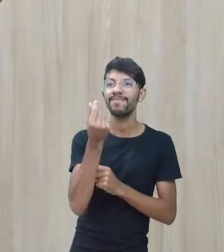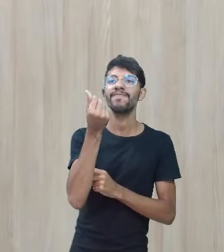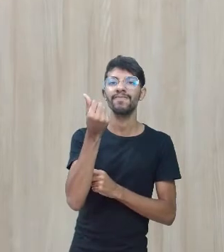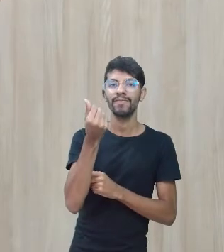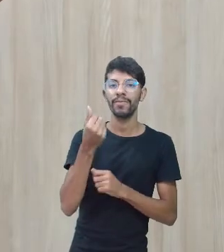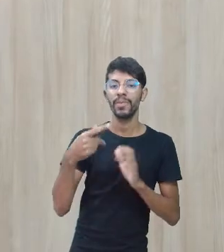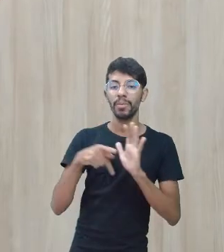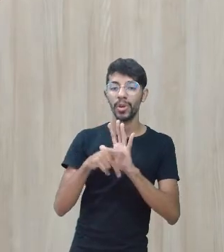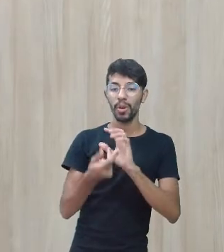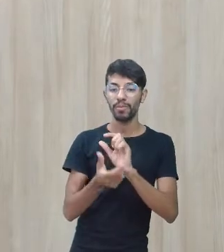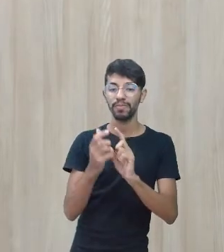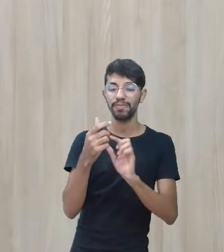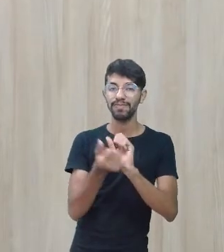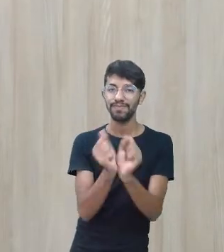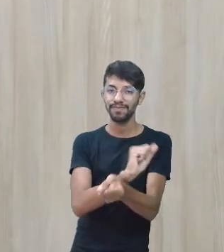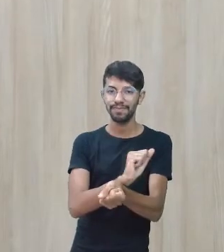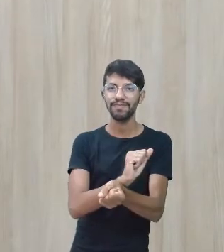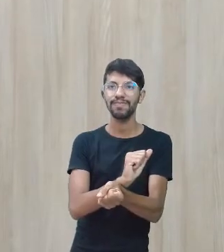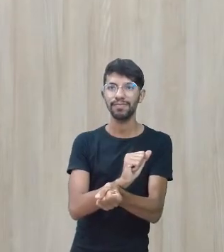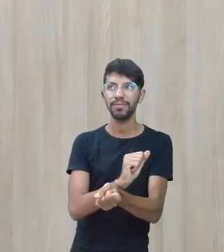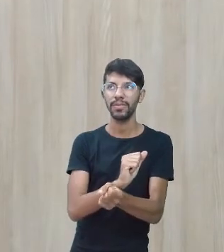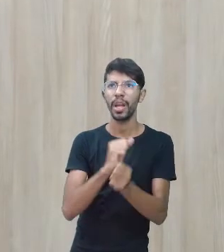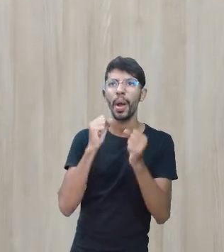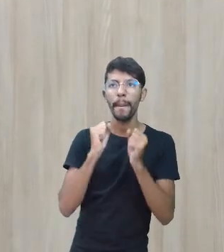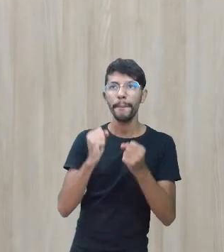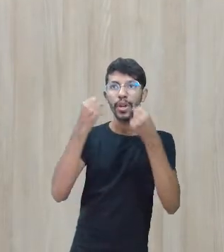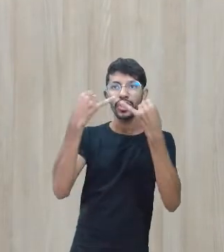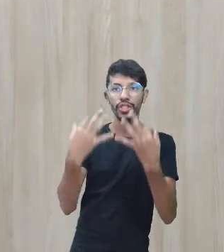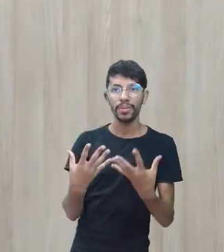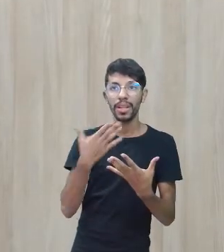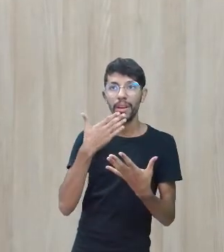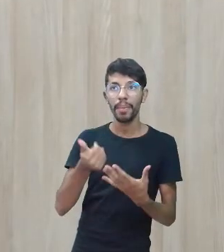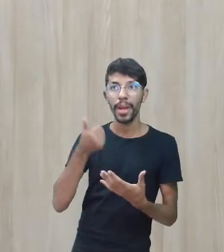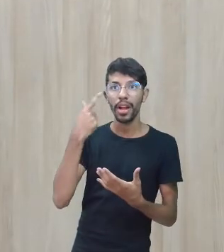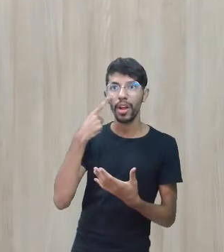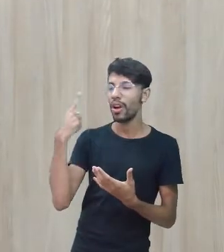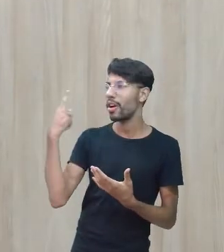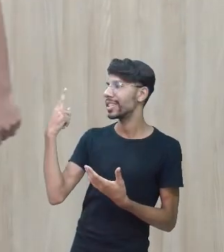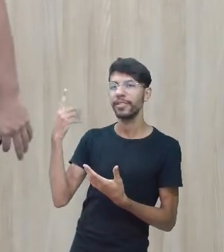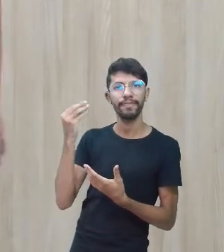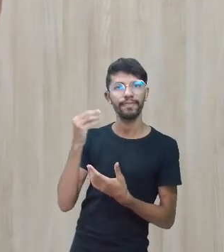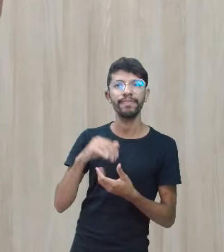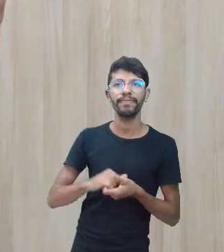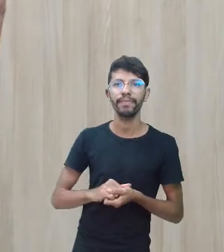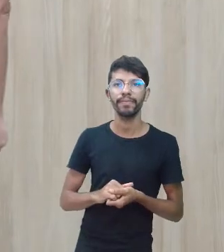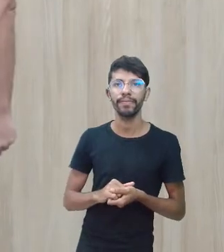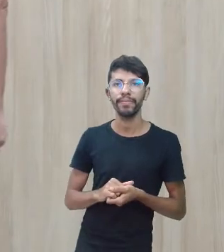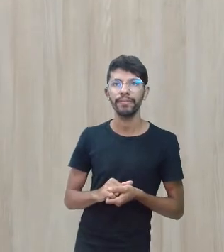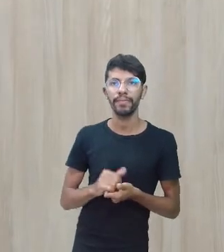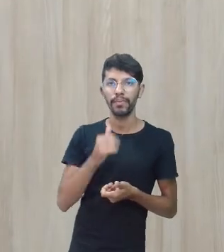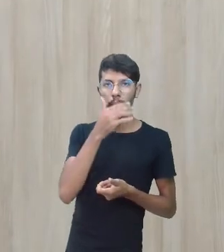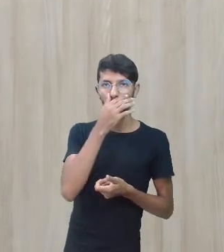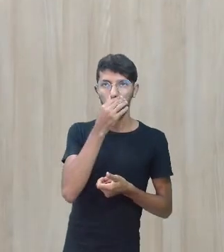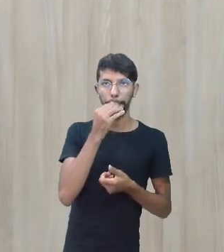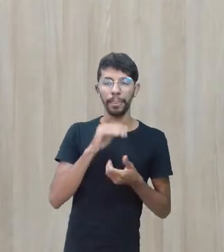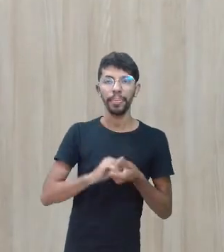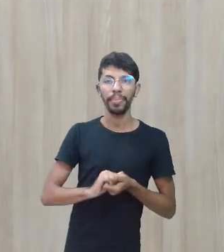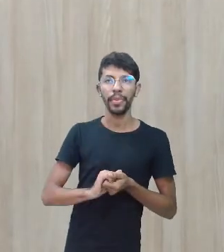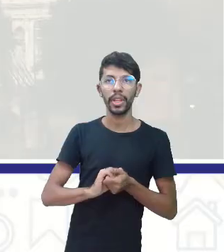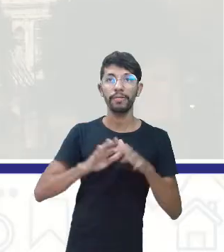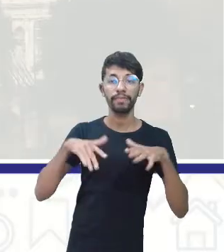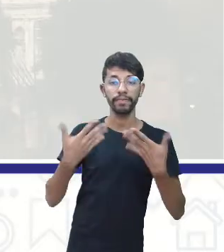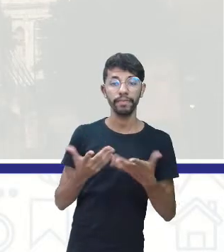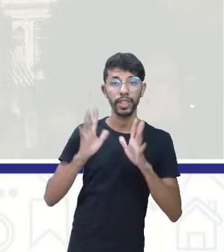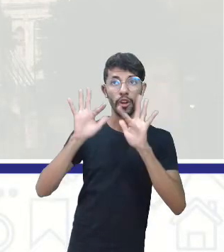economia escravocrata. Eu posso explicar isso melhor aqui, esse esqueminha aqui que eu tentei montar para vocês. Então a gente tem, com o fim da política